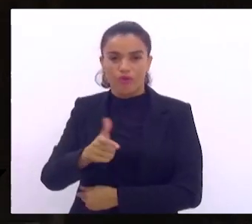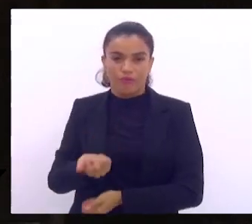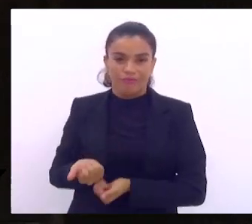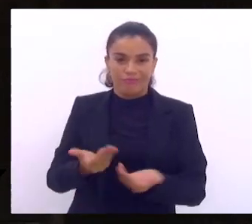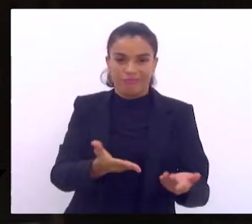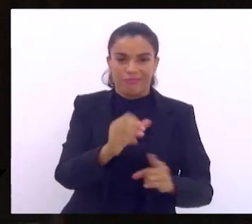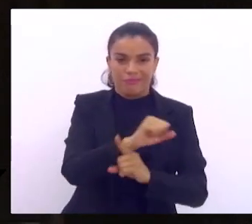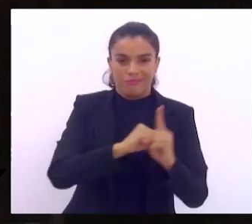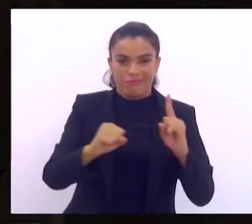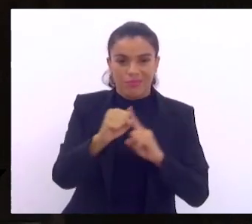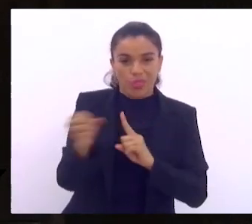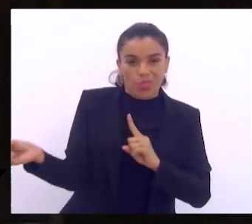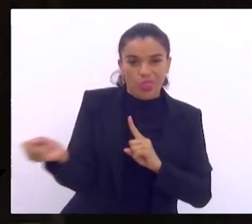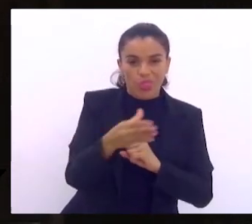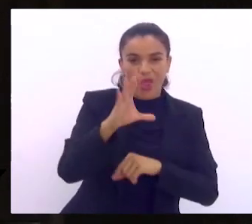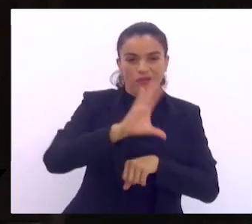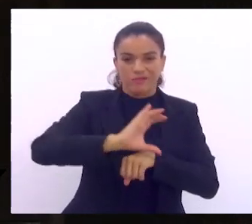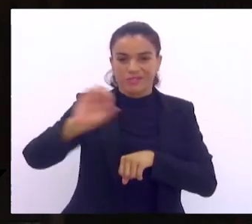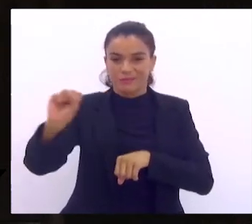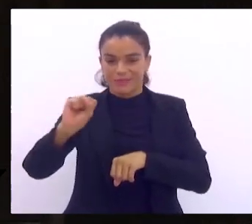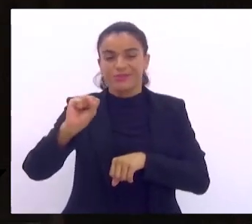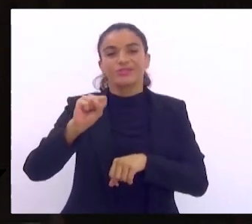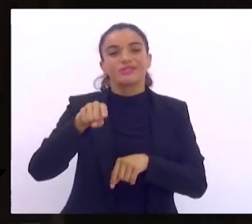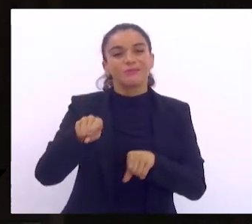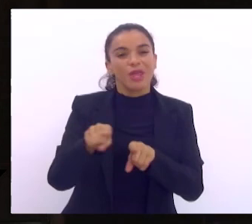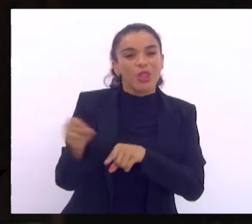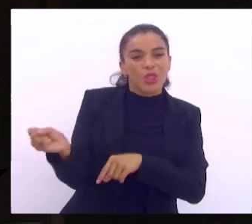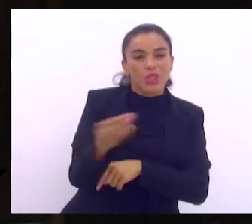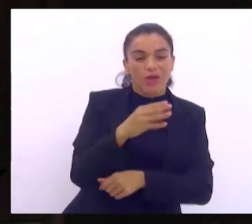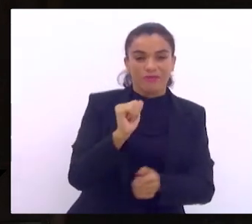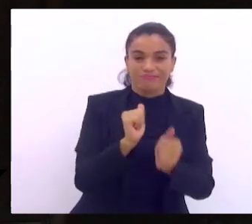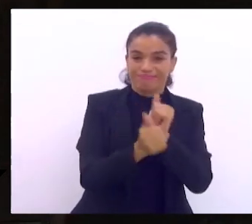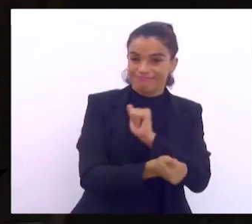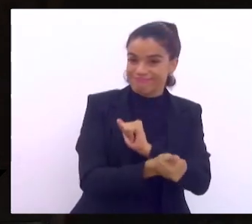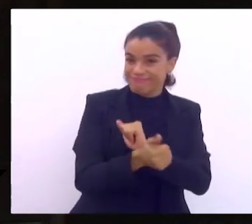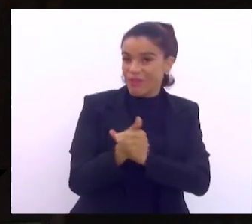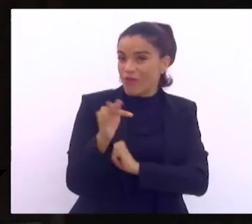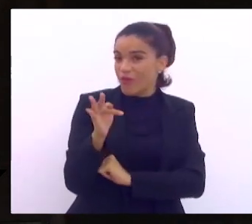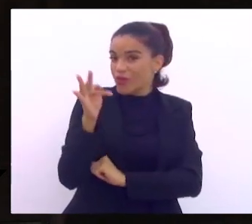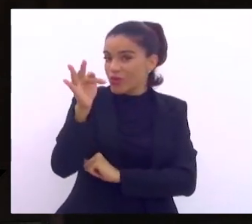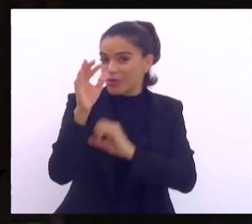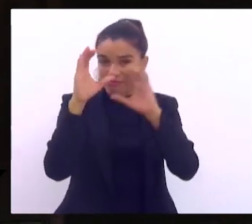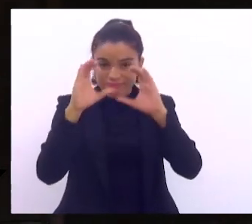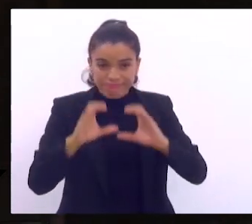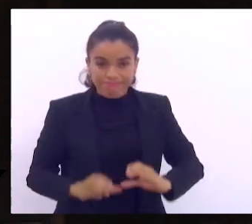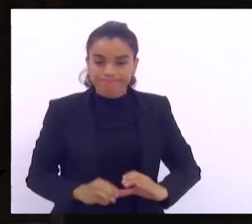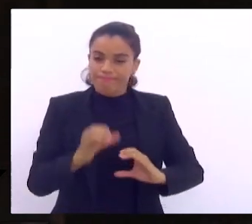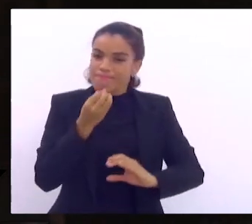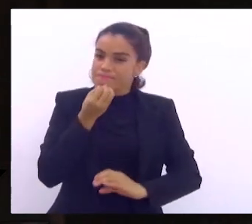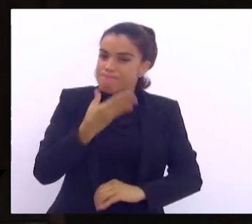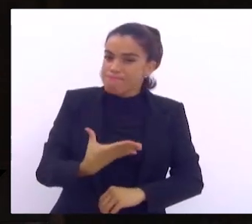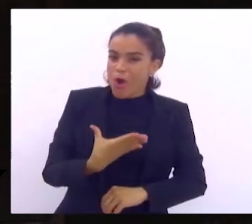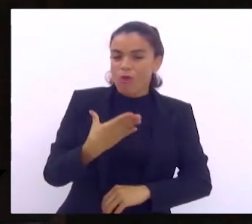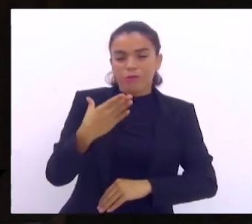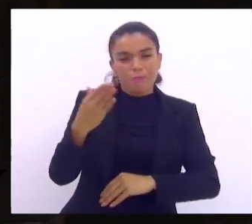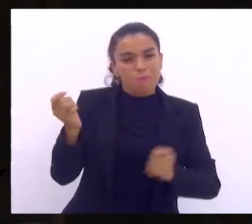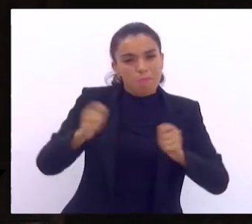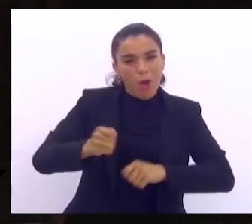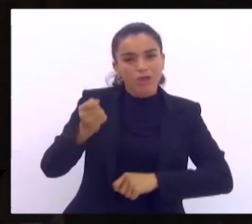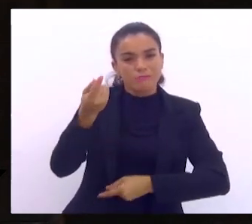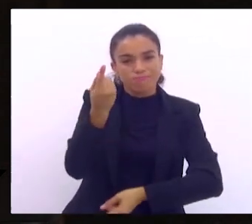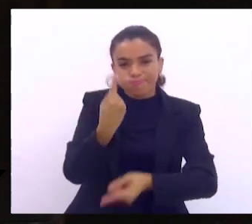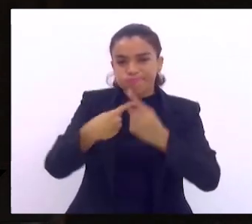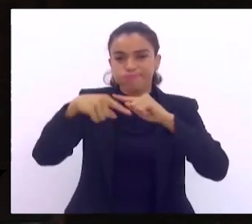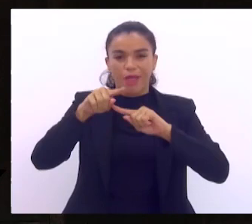novos campeões, novos atletas e, principalmente, futuros cidadãos que possam reconstruir a sua